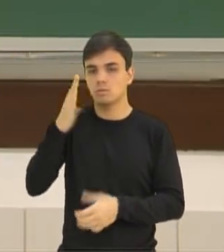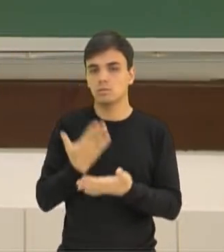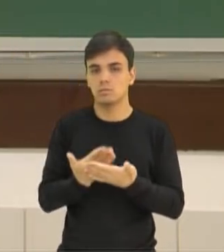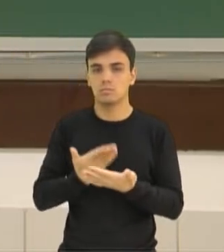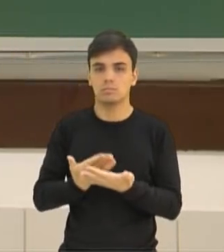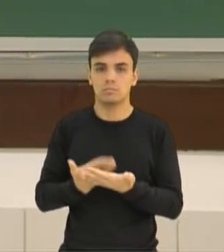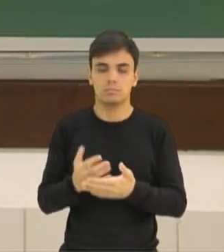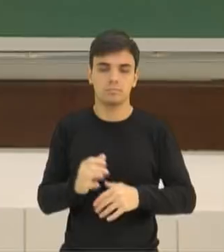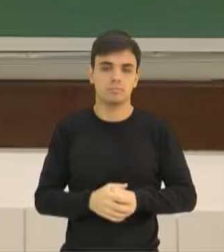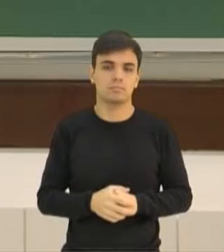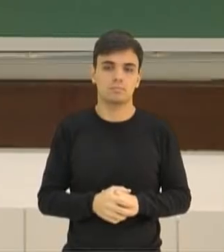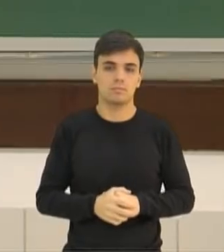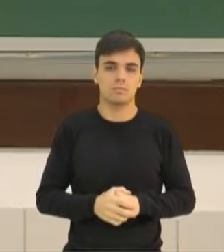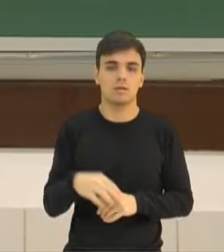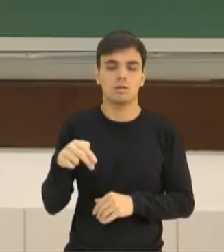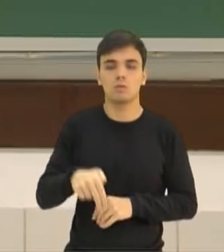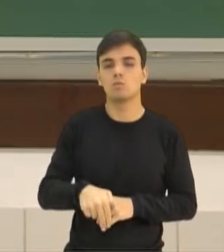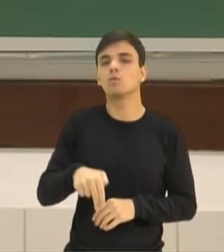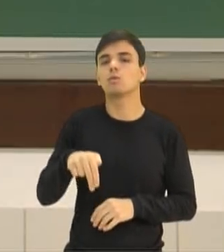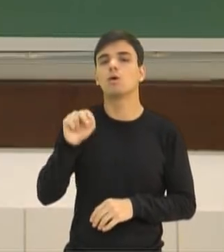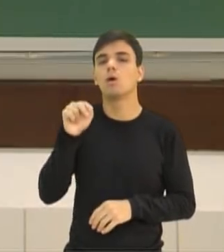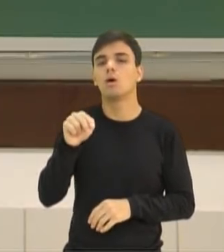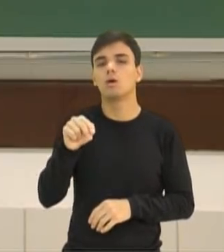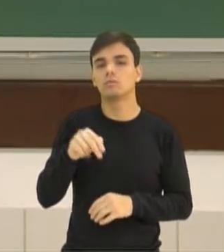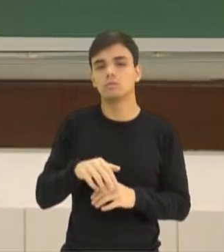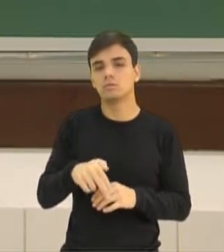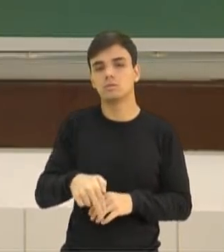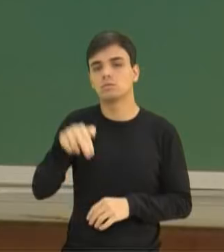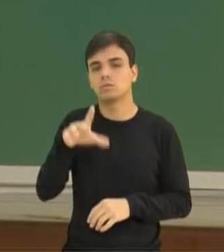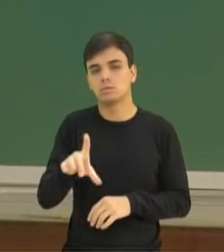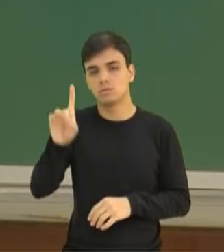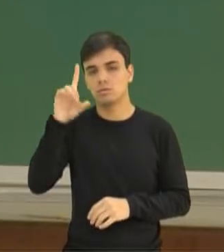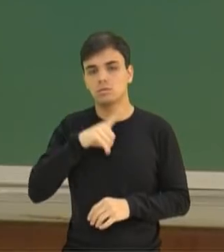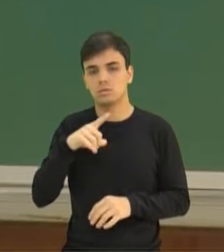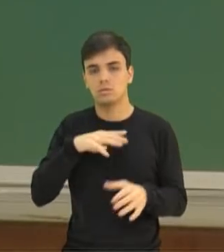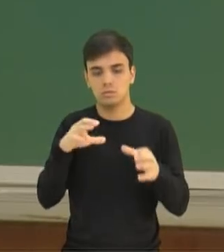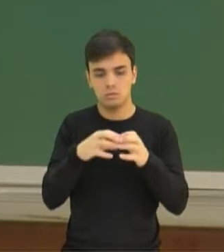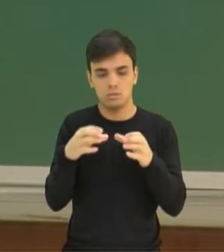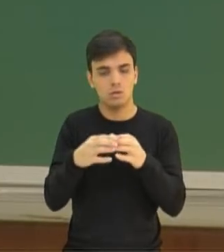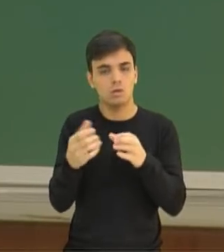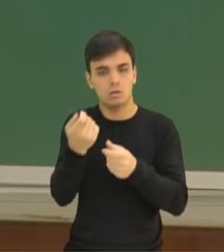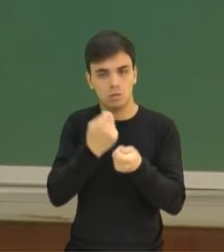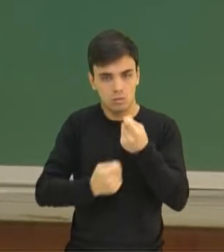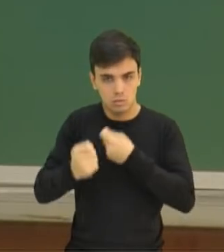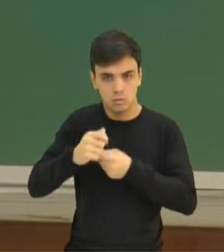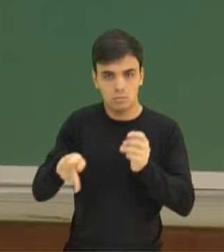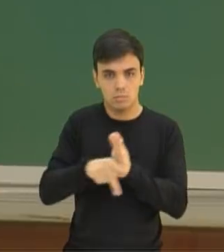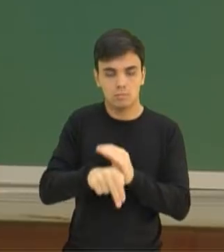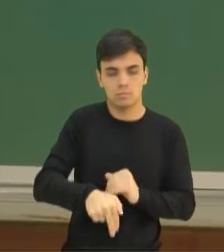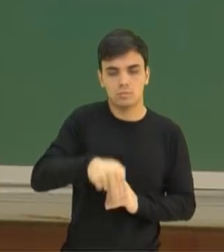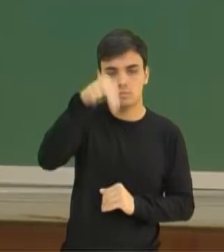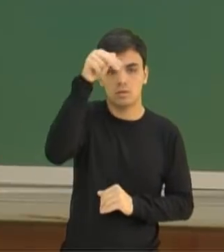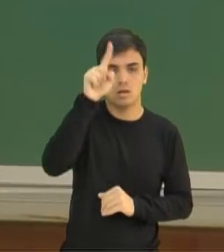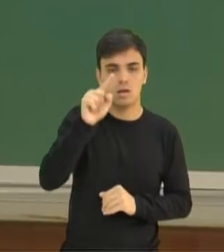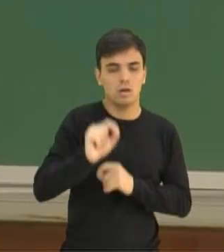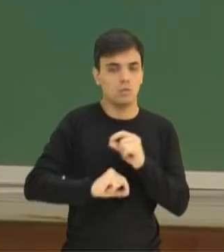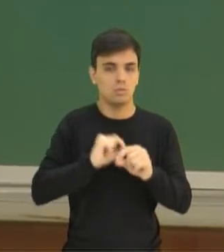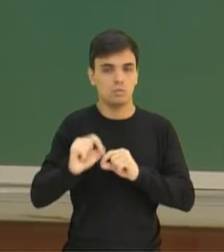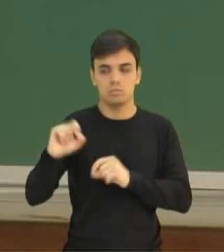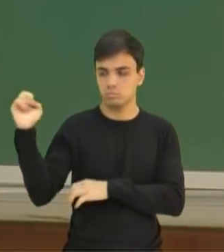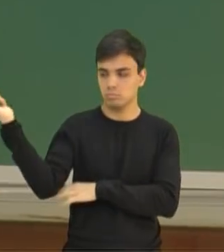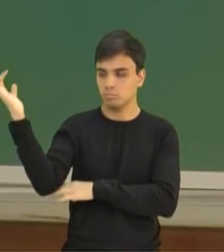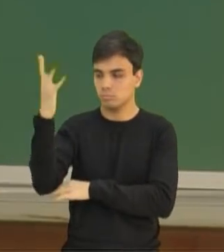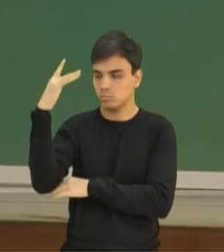no norte e no nordeste, o que nós vamos ter ali? A economia da região norte gira em torno das riquezas da